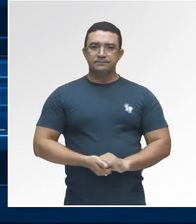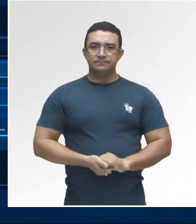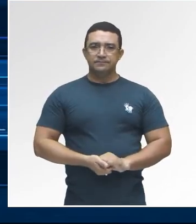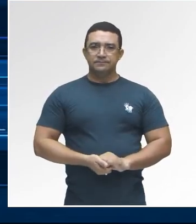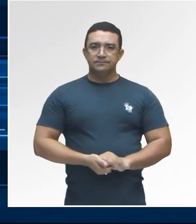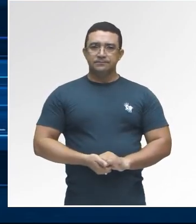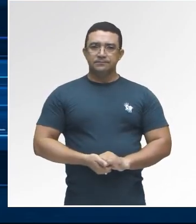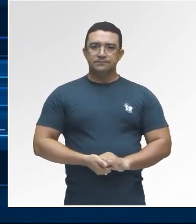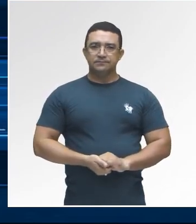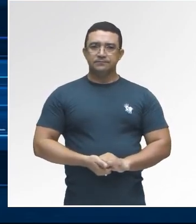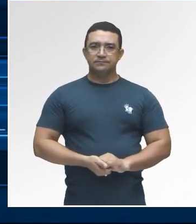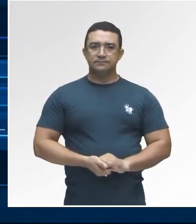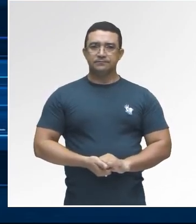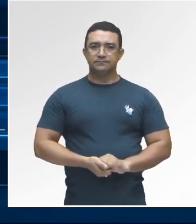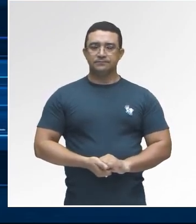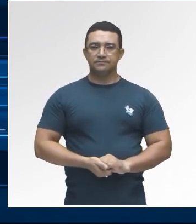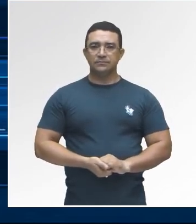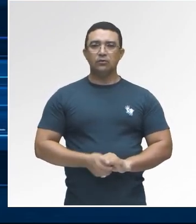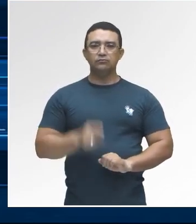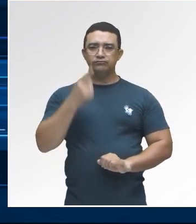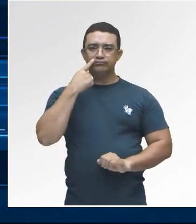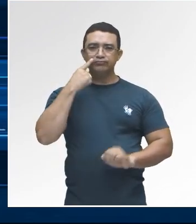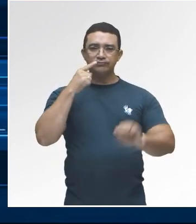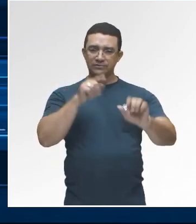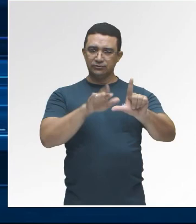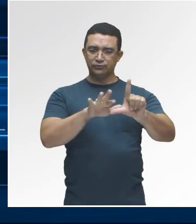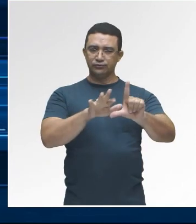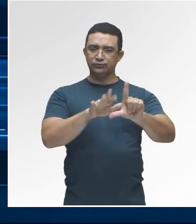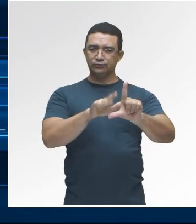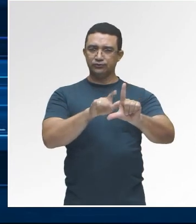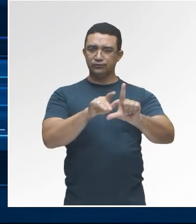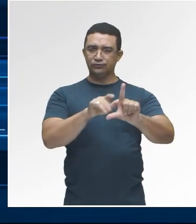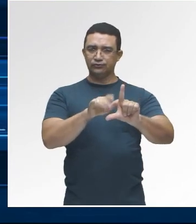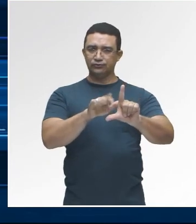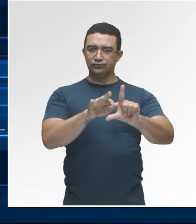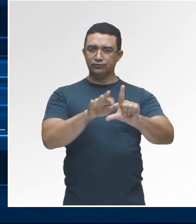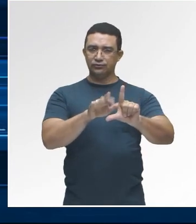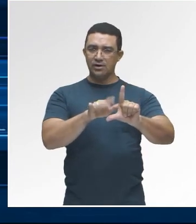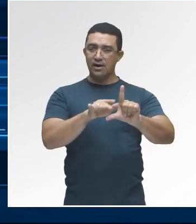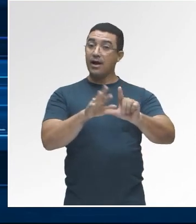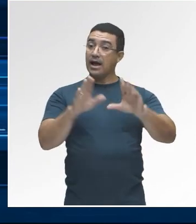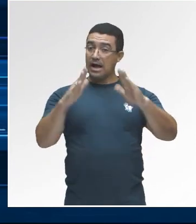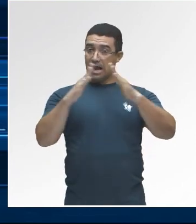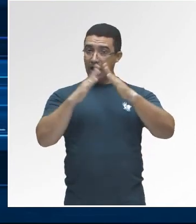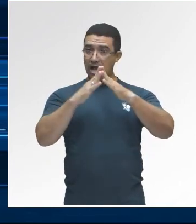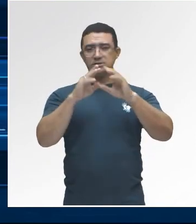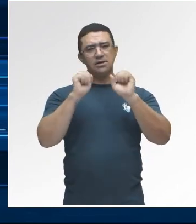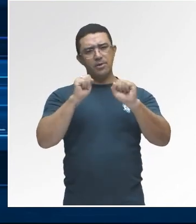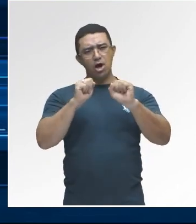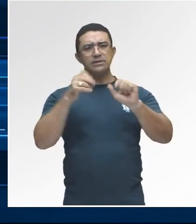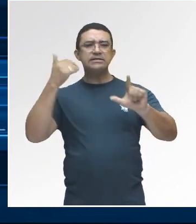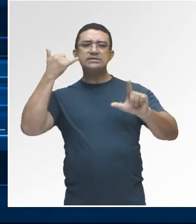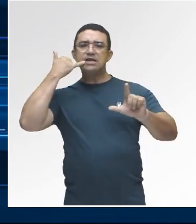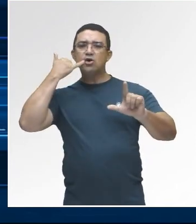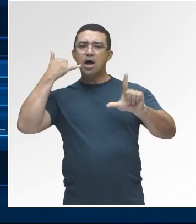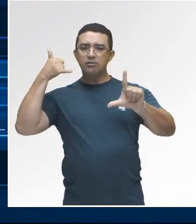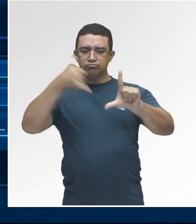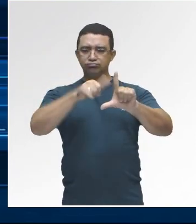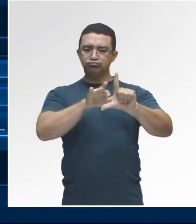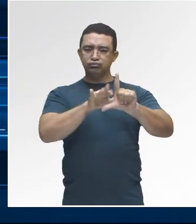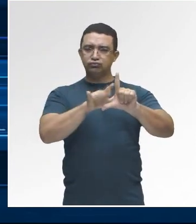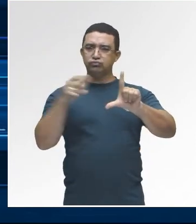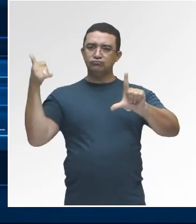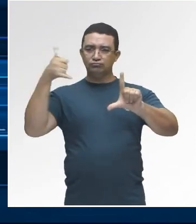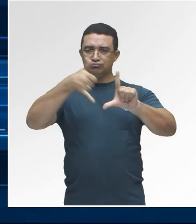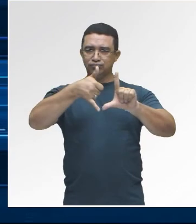o QR Code aí, dê uma olhadinha em casa, para vocês verem, ouvir a música, né? Acompanhar também em casa depois a letra